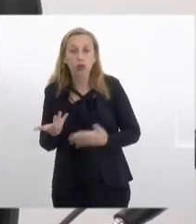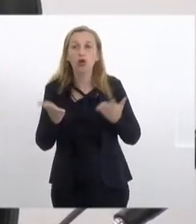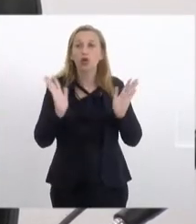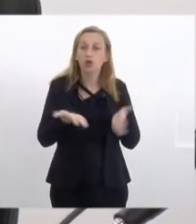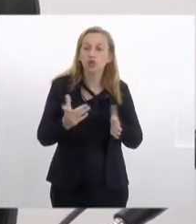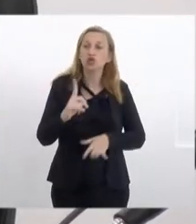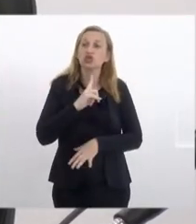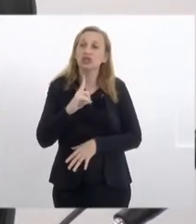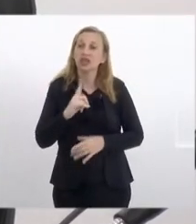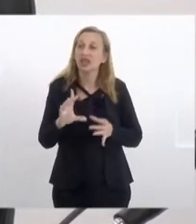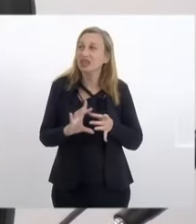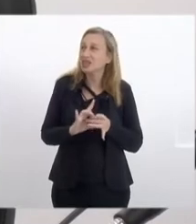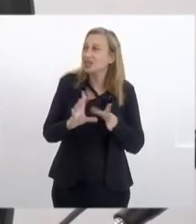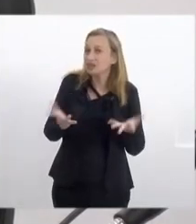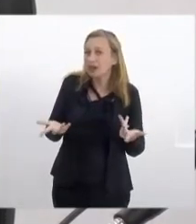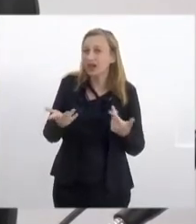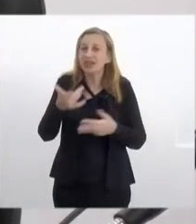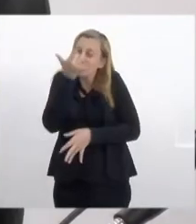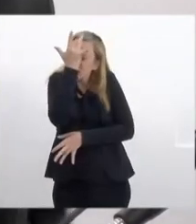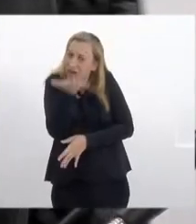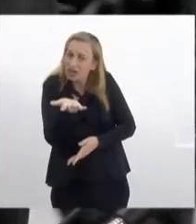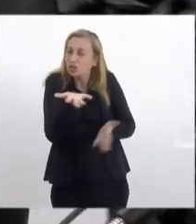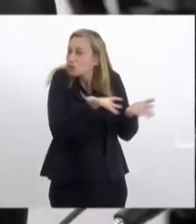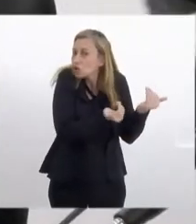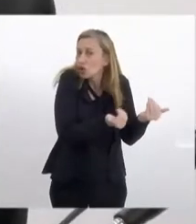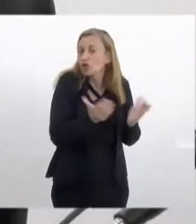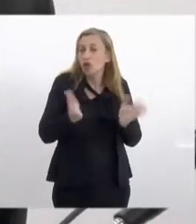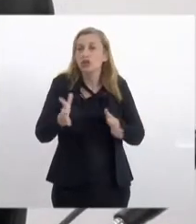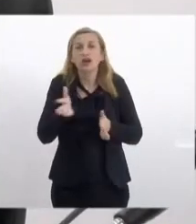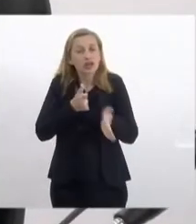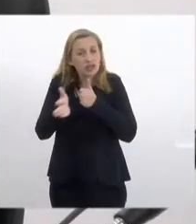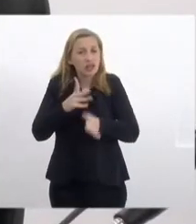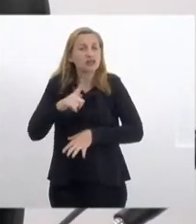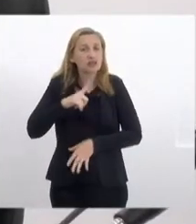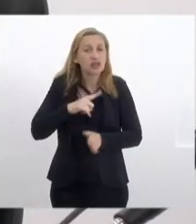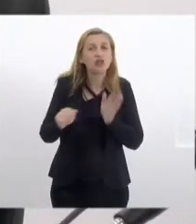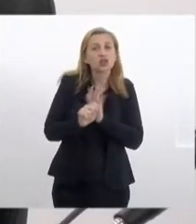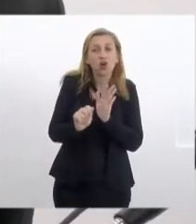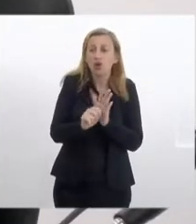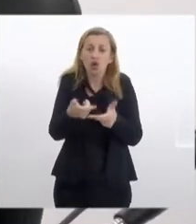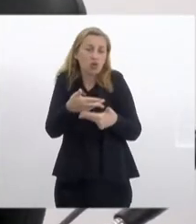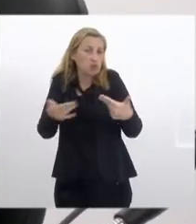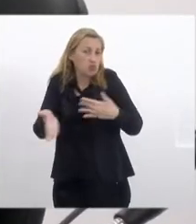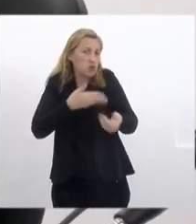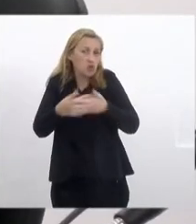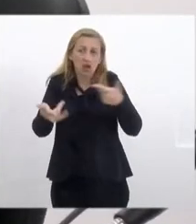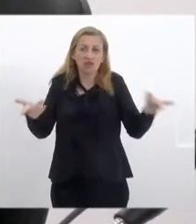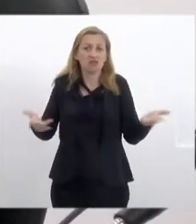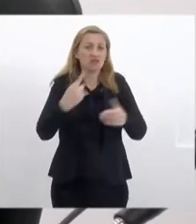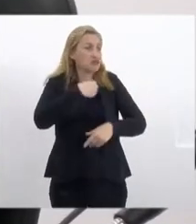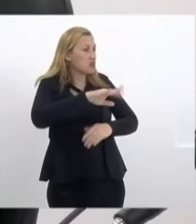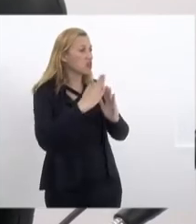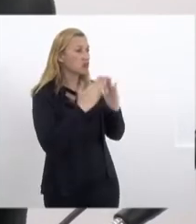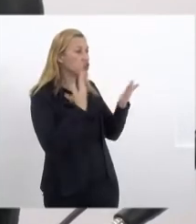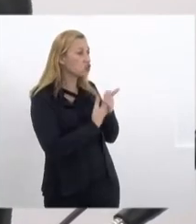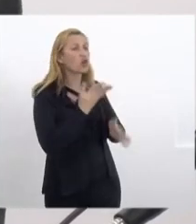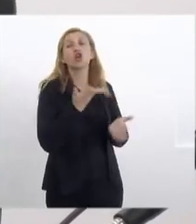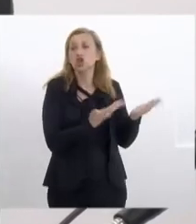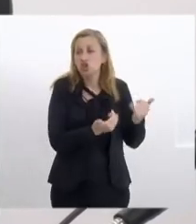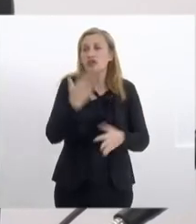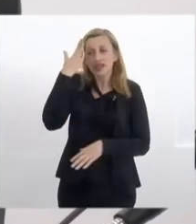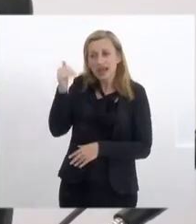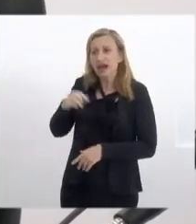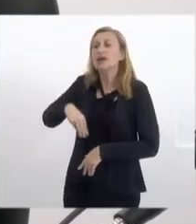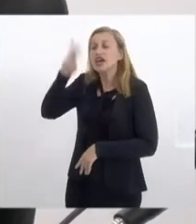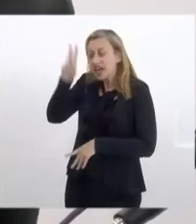hoje de permissividade, é muito fácil para o jovem ter acesso a uma droga. Se vai numa escola, o jovem sabe quem